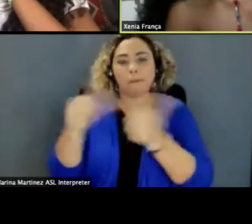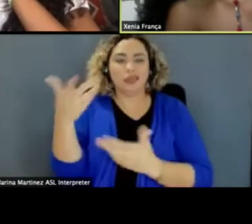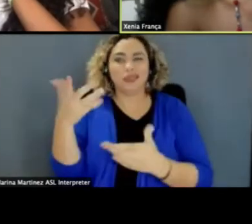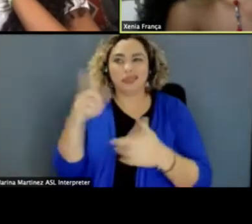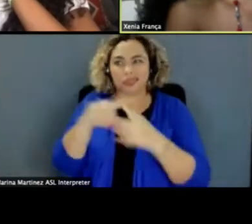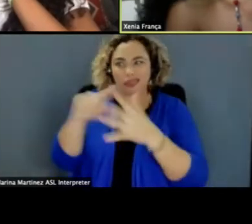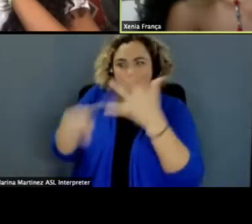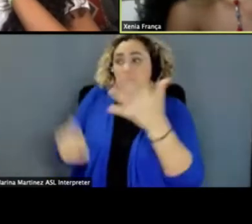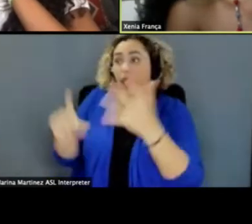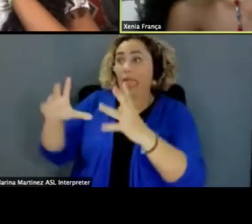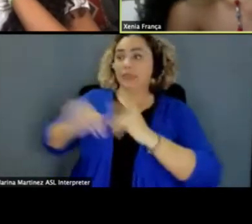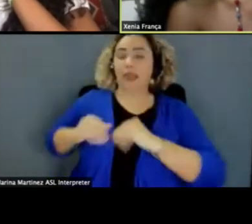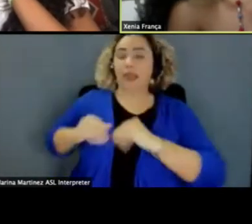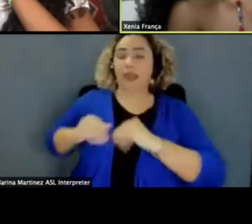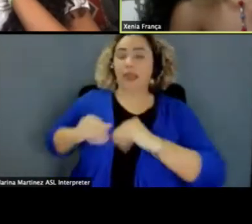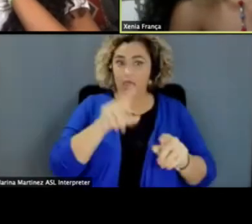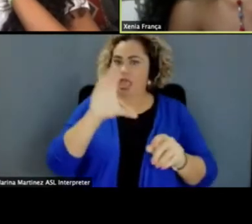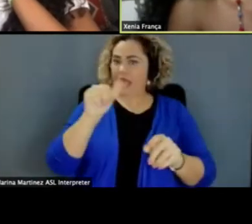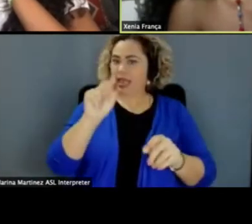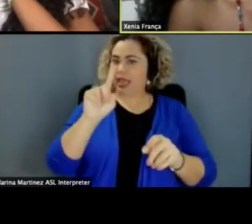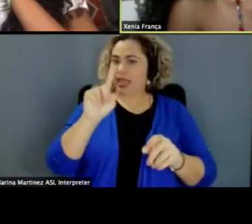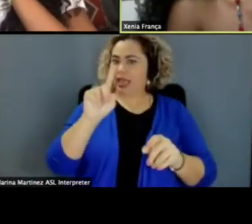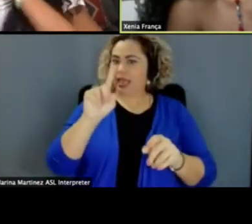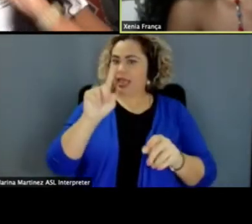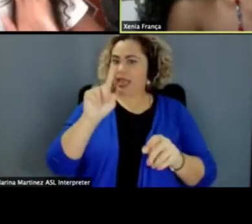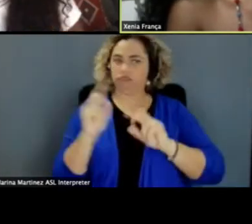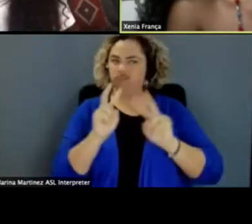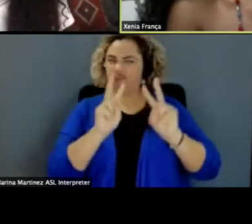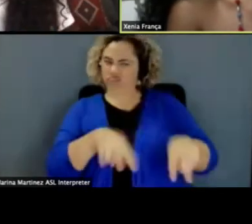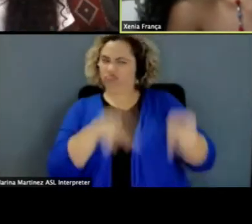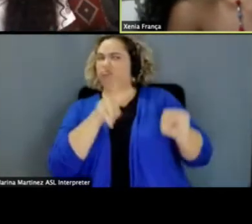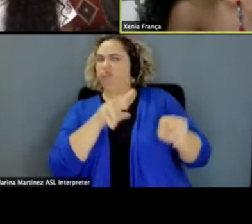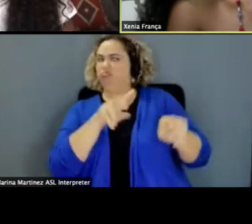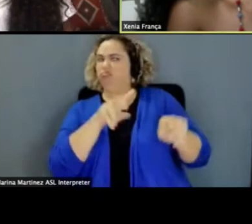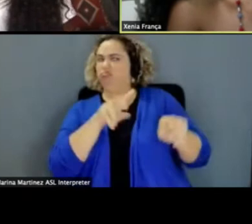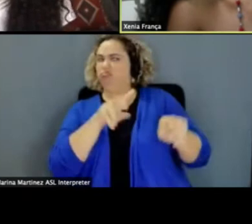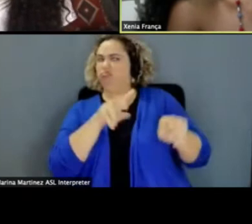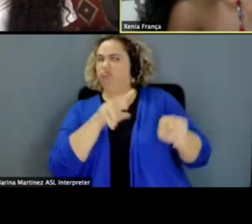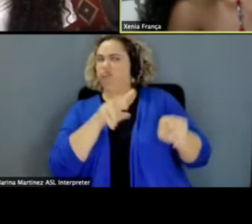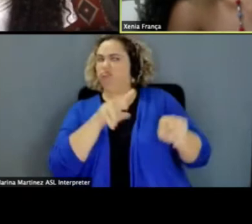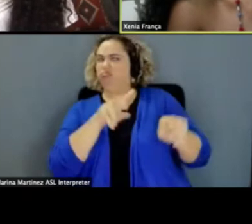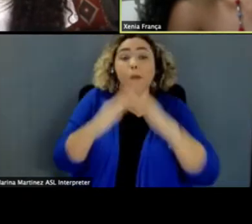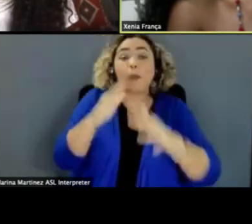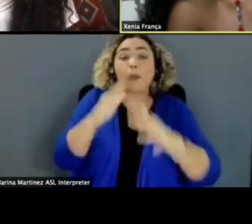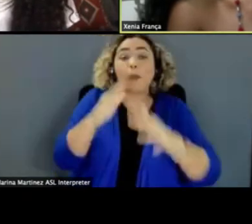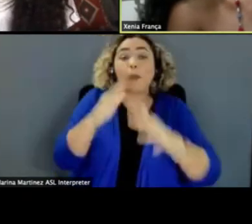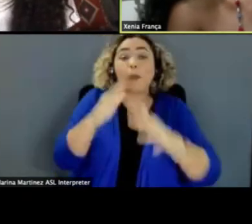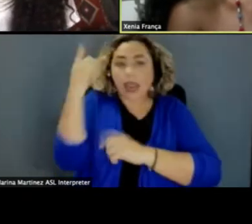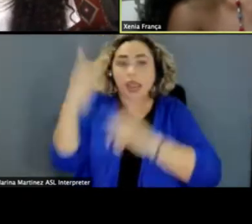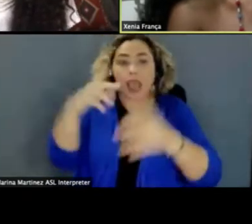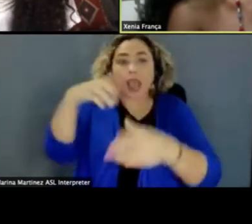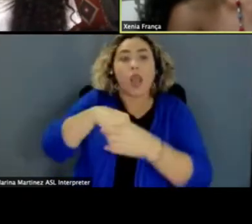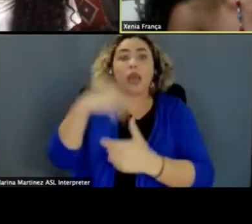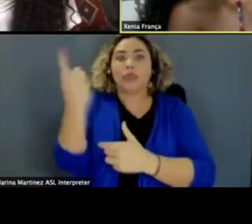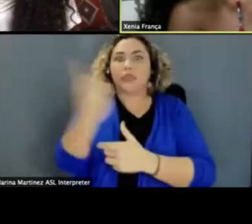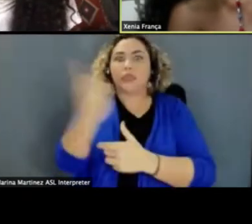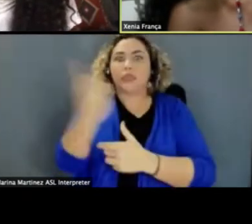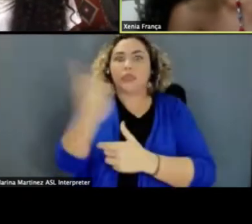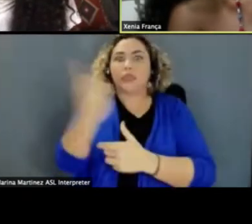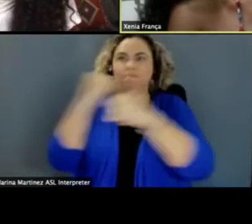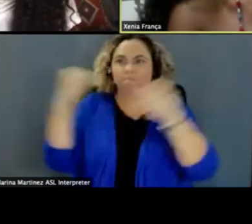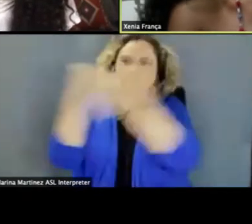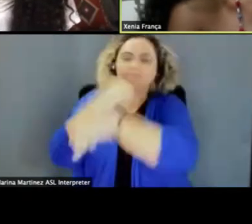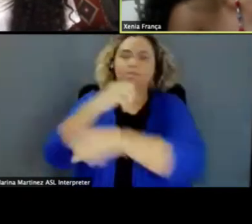Então, ao longo da história, a população negra no Brasil sempre teve que lutar muito para se autoafirmar